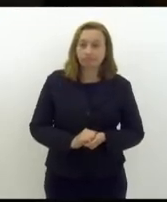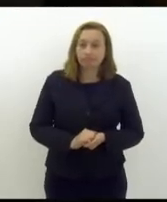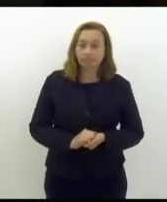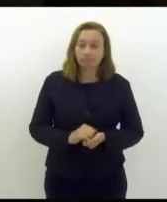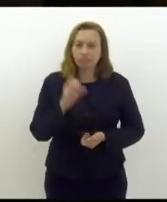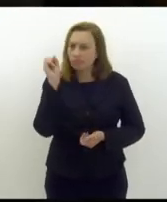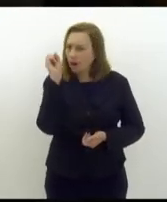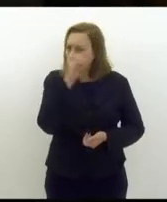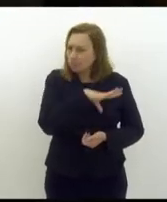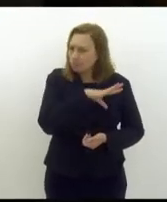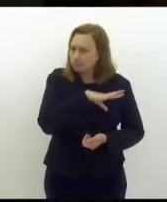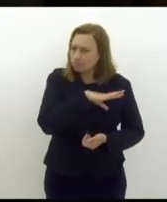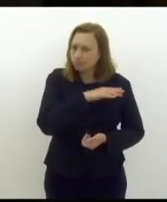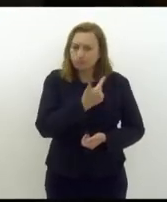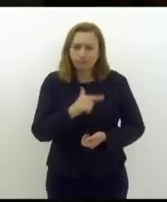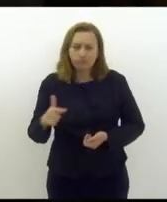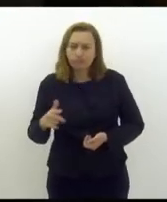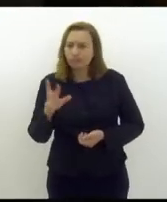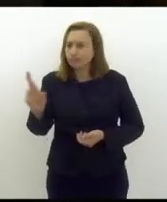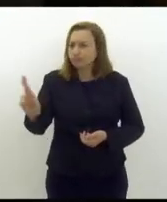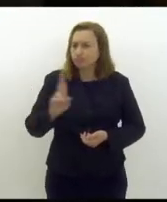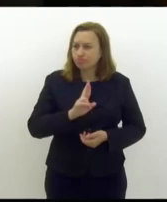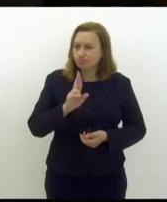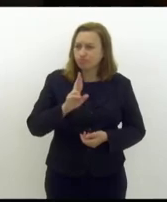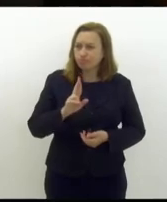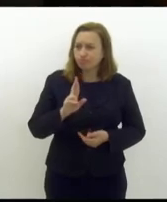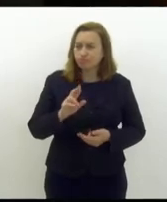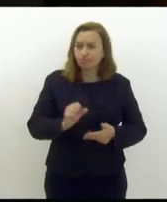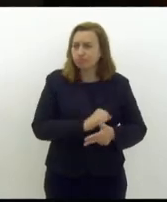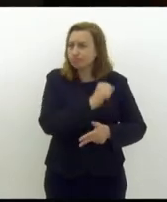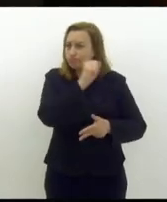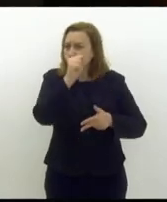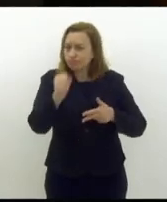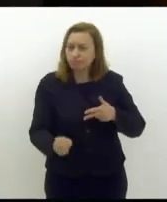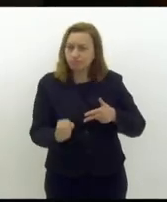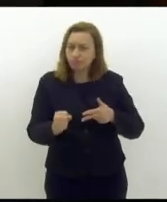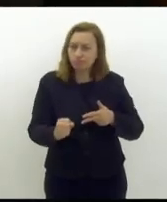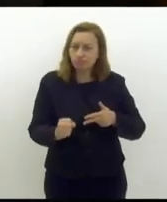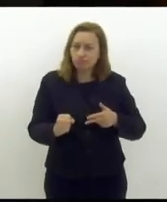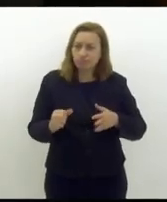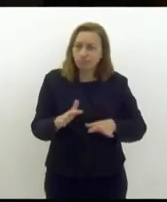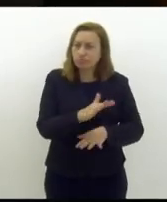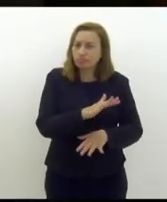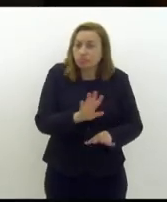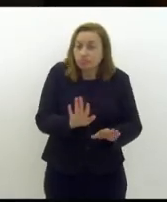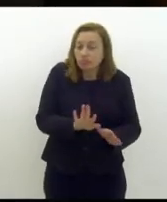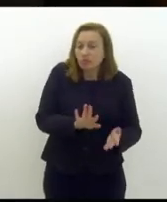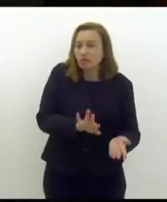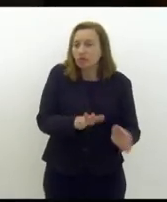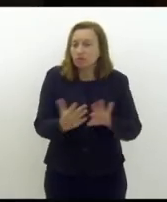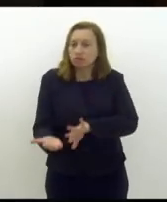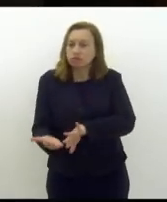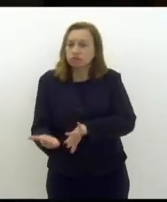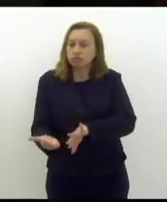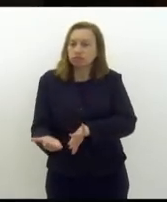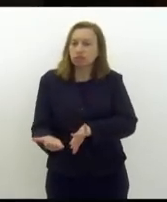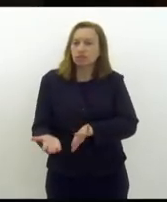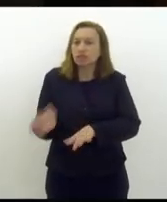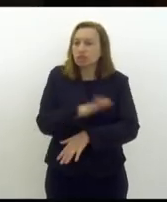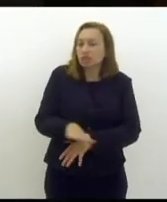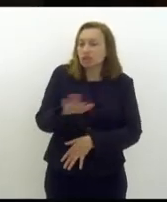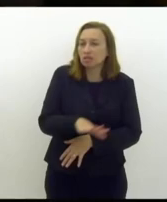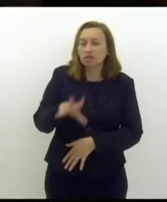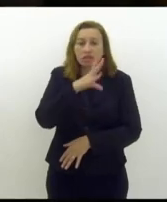absurdo a gente não ter uma resposta do poder público diante do assassinato de crianças crianças e adolescentes que